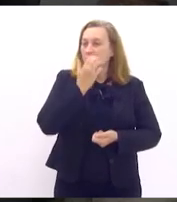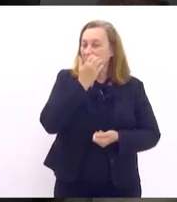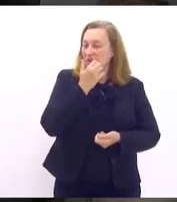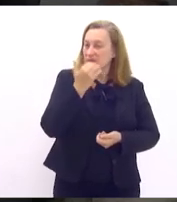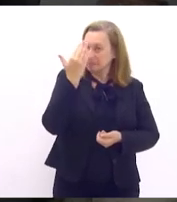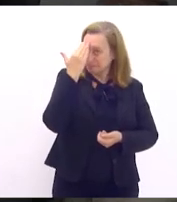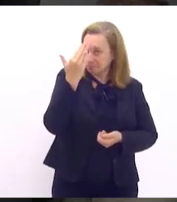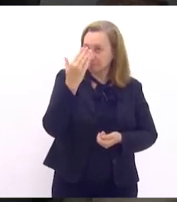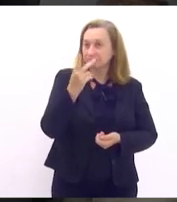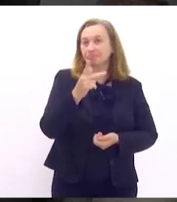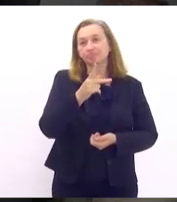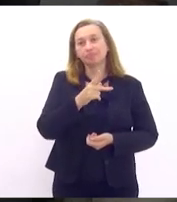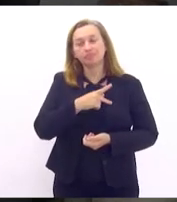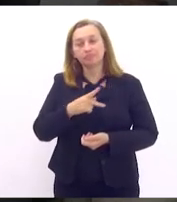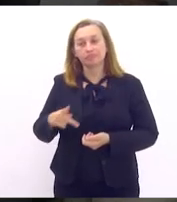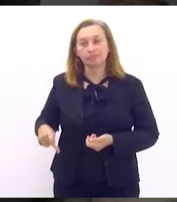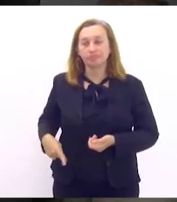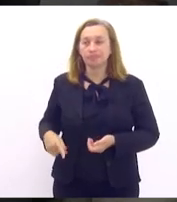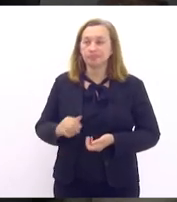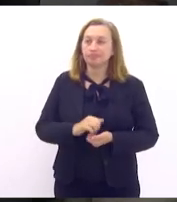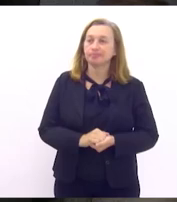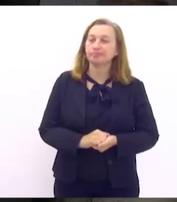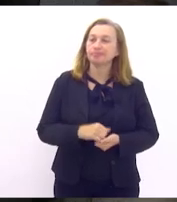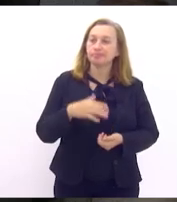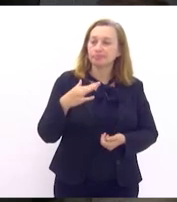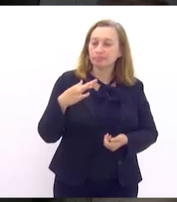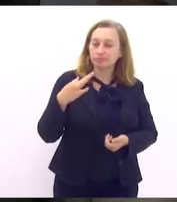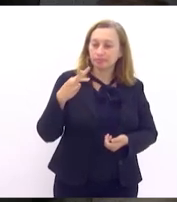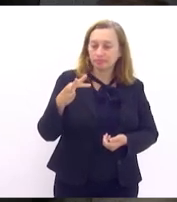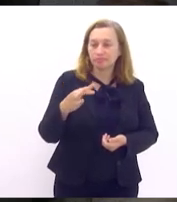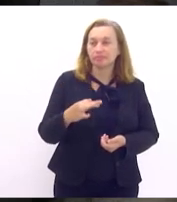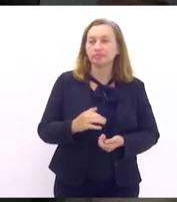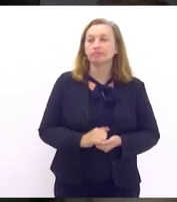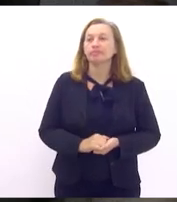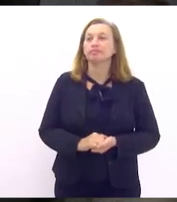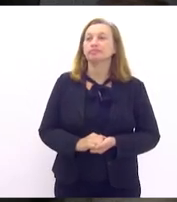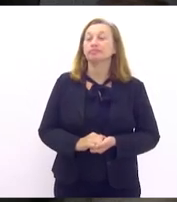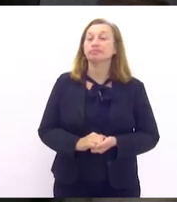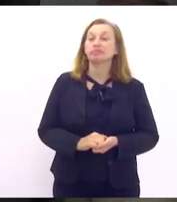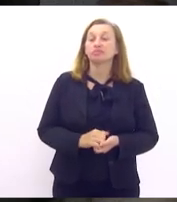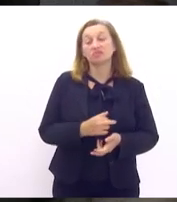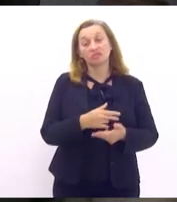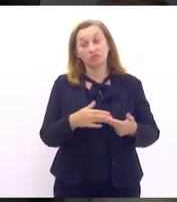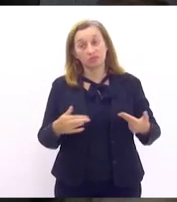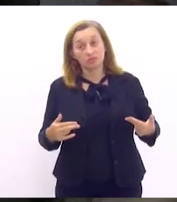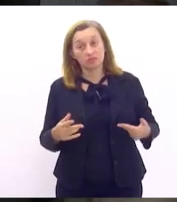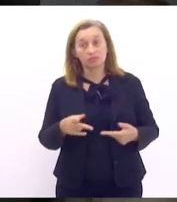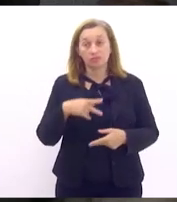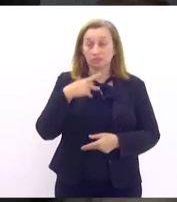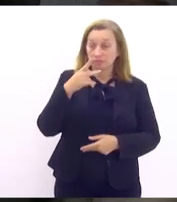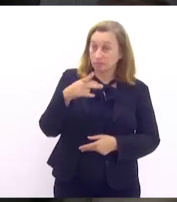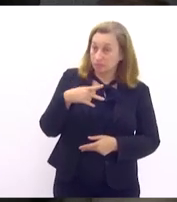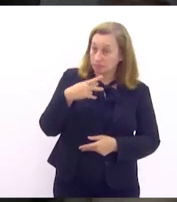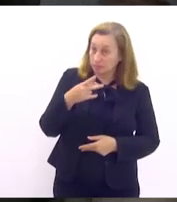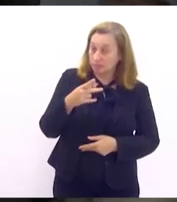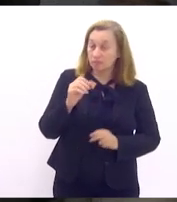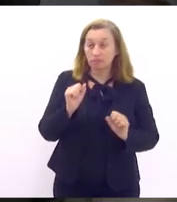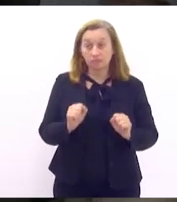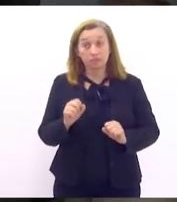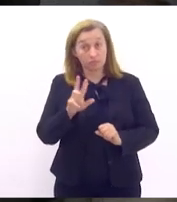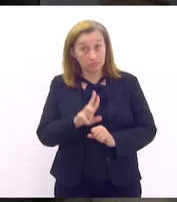Obrigado, presidenta. Eu vou ter uma fala breve, visto que vários dos argumentos que eu poderia aqui